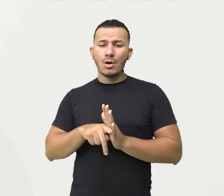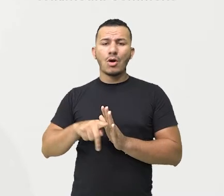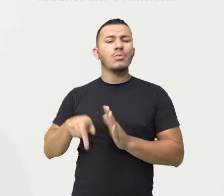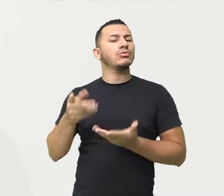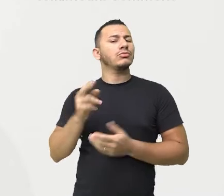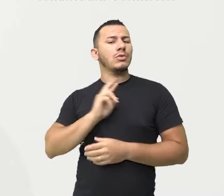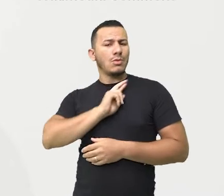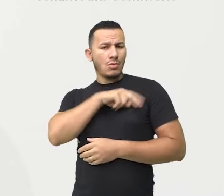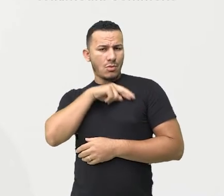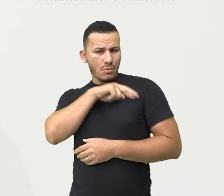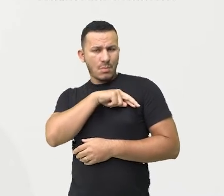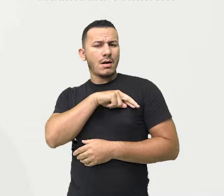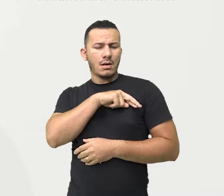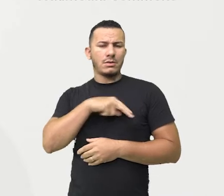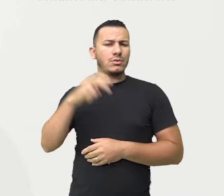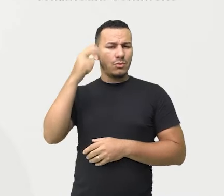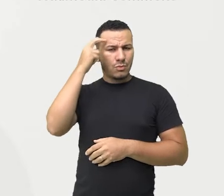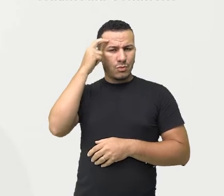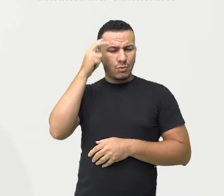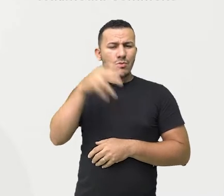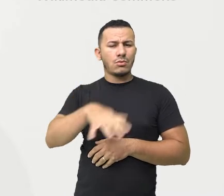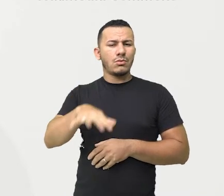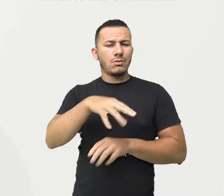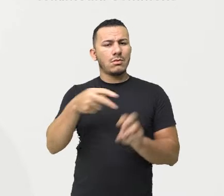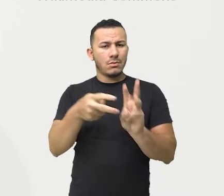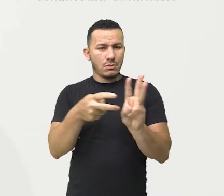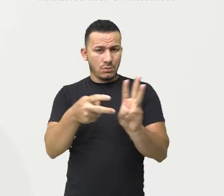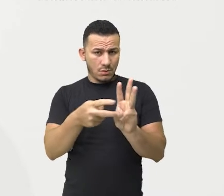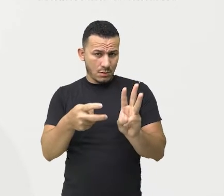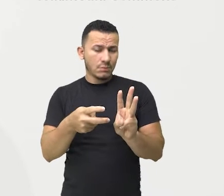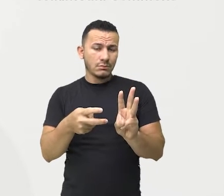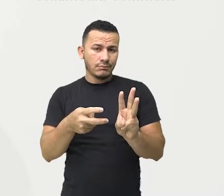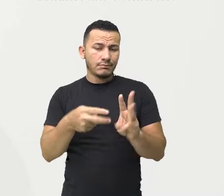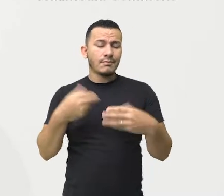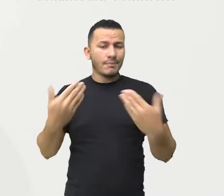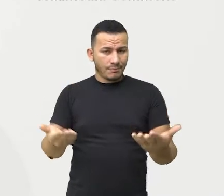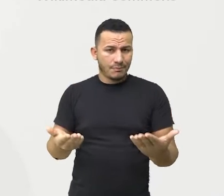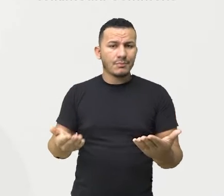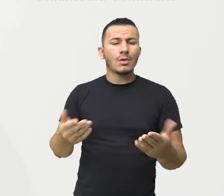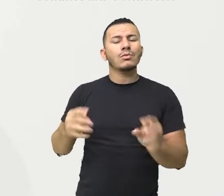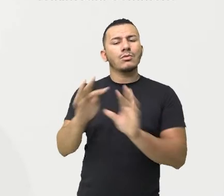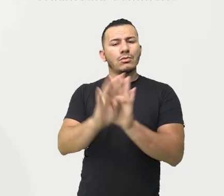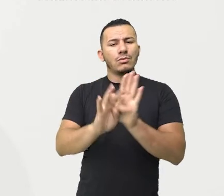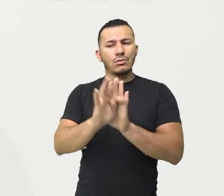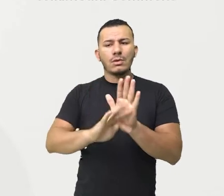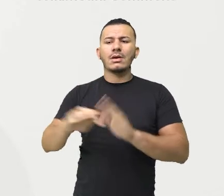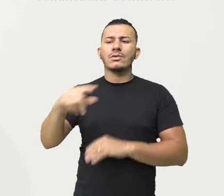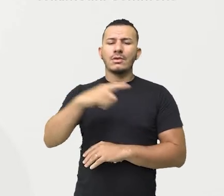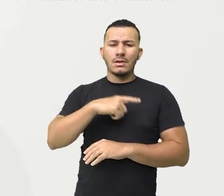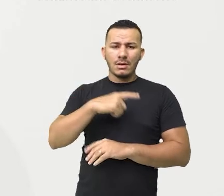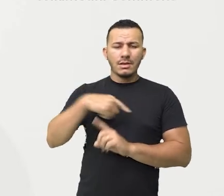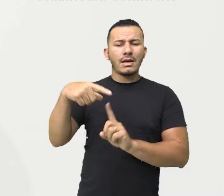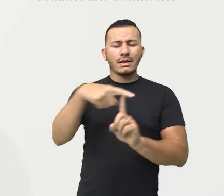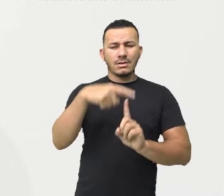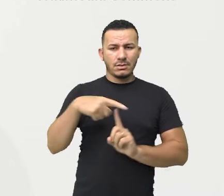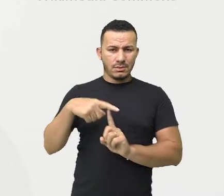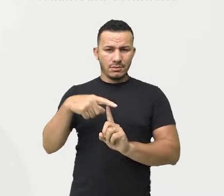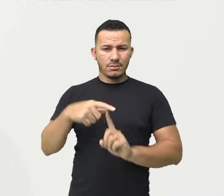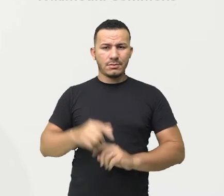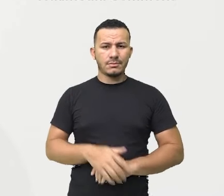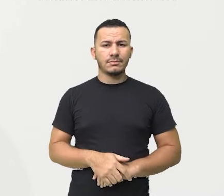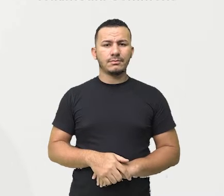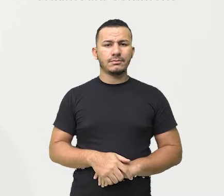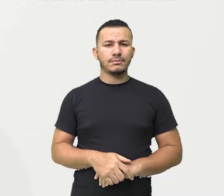um romance indianista, não é? Então, nesse tipo de texto, nós encontramos esse tipo de